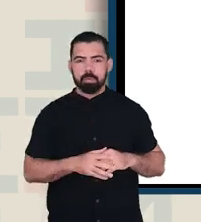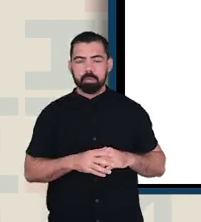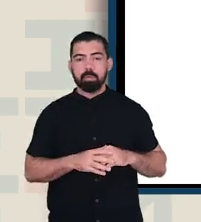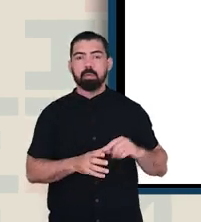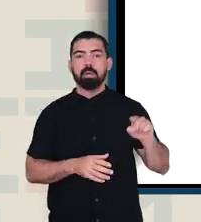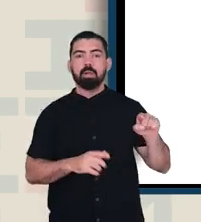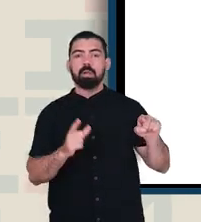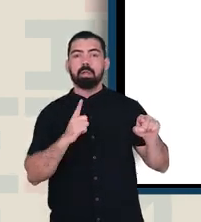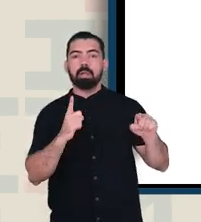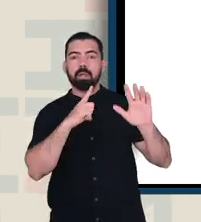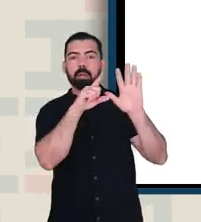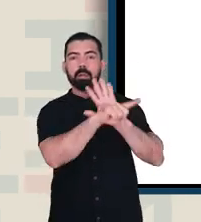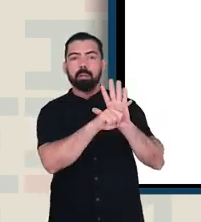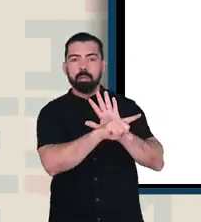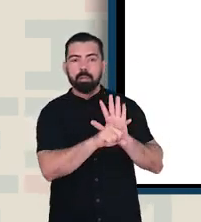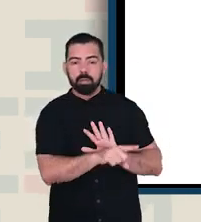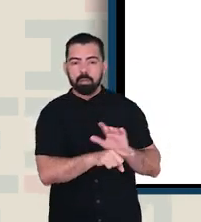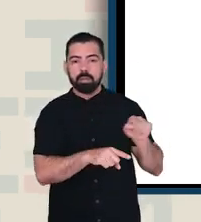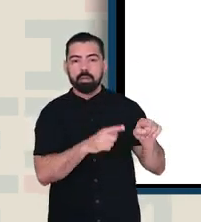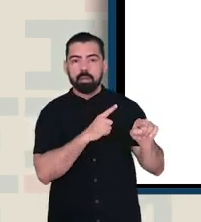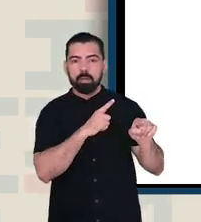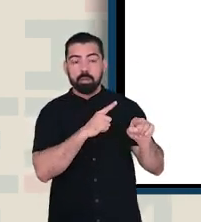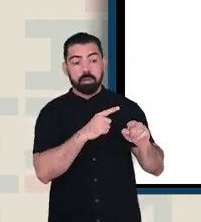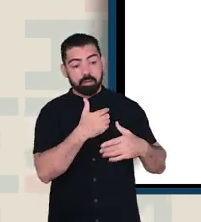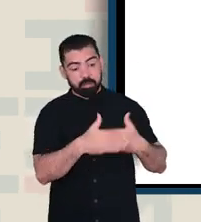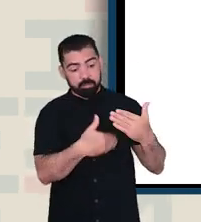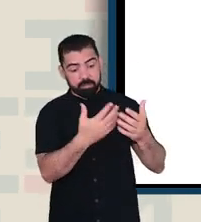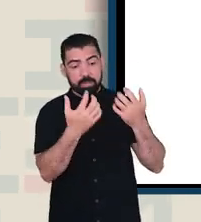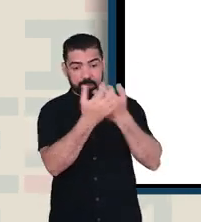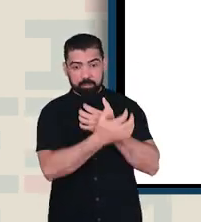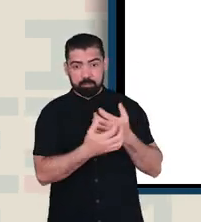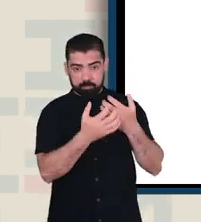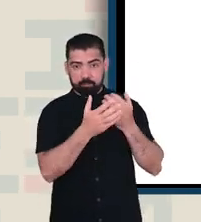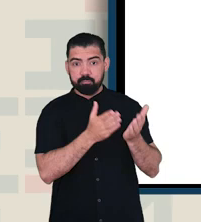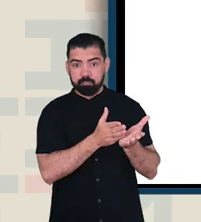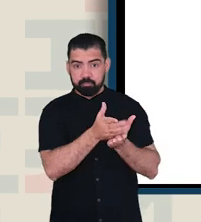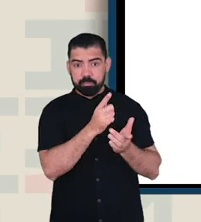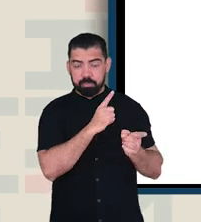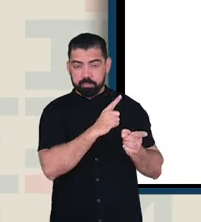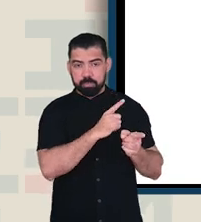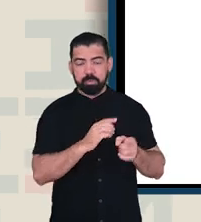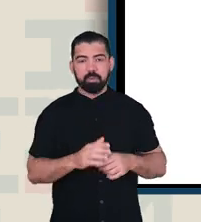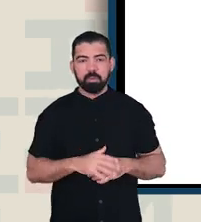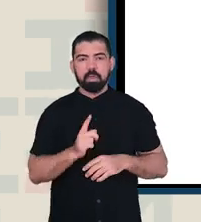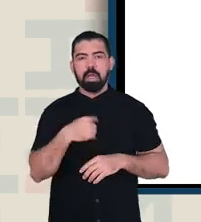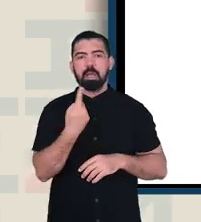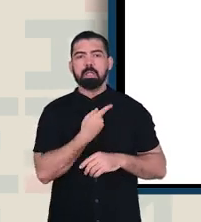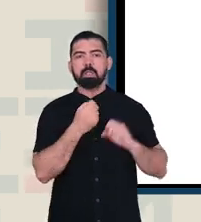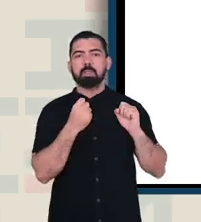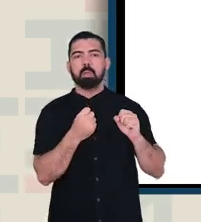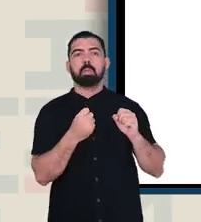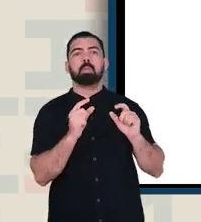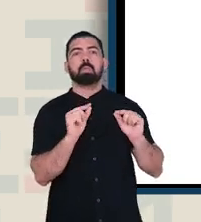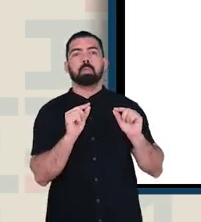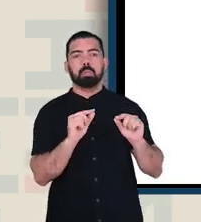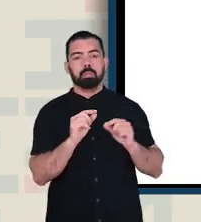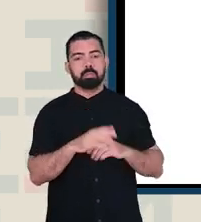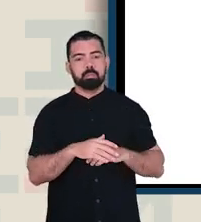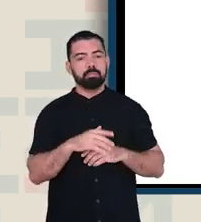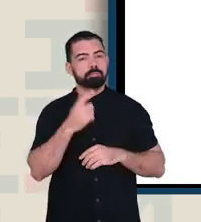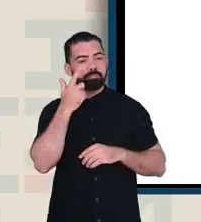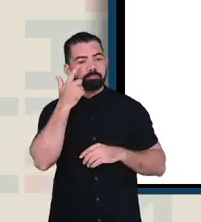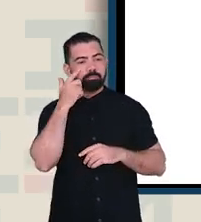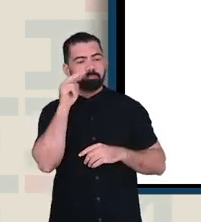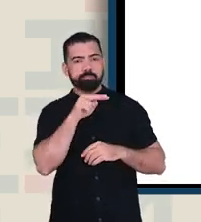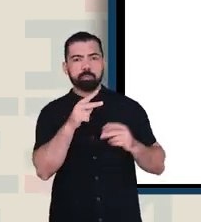colocam algumas perguntas que ao longo da música, da escuta musical, a gente pode estar um pouco mais orientado do que